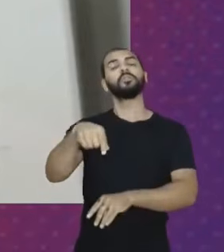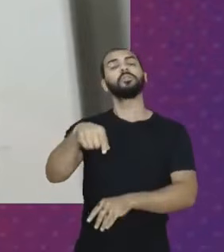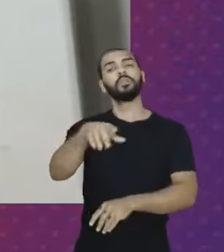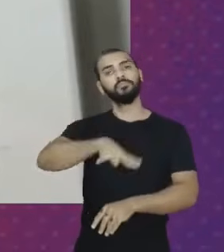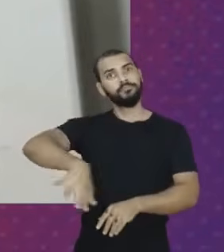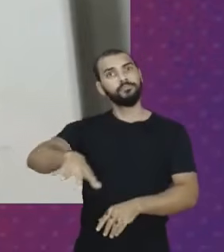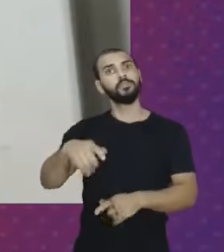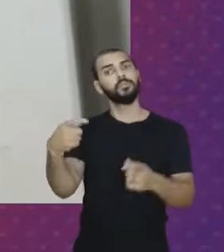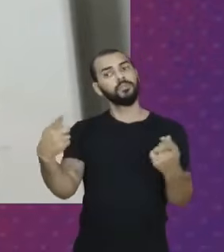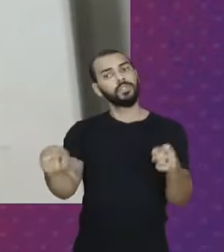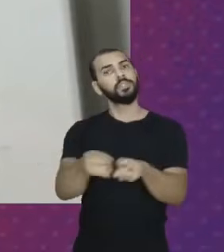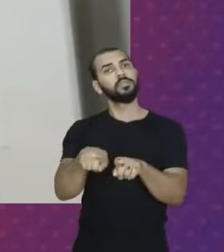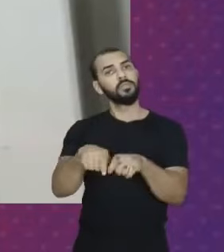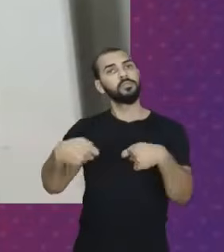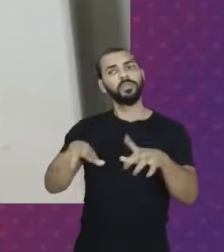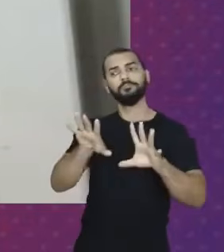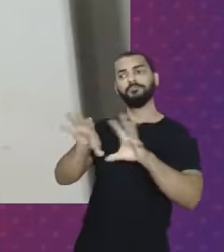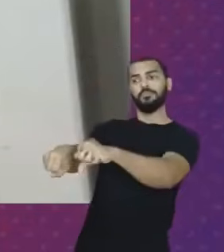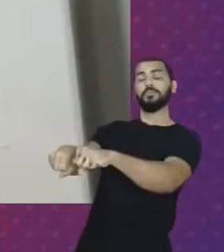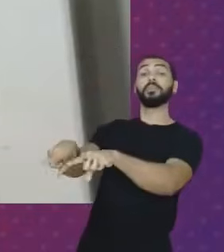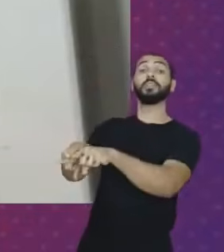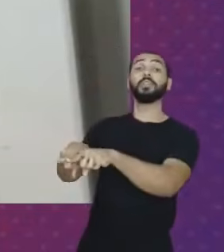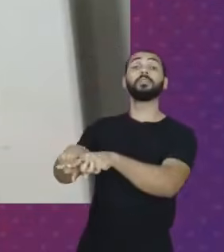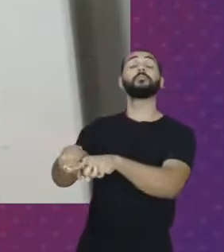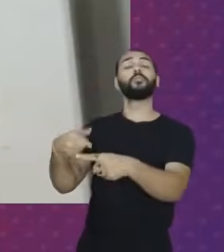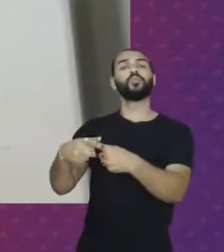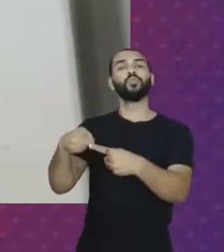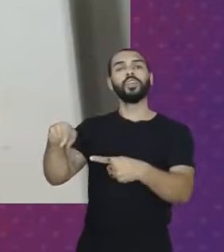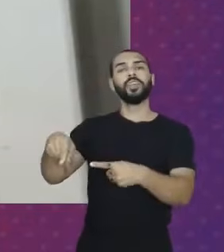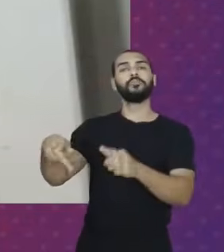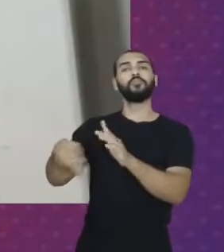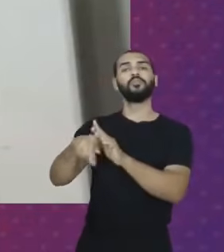dela, que ela precisa ocupar, aquela que é chamada a casa do povo.